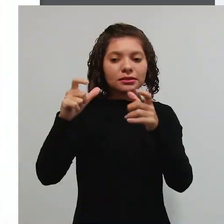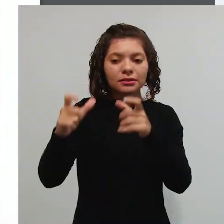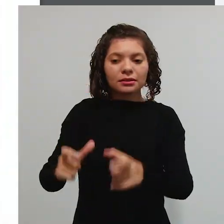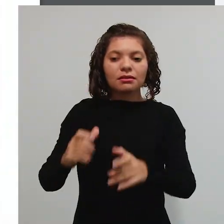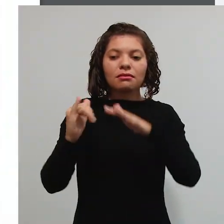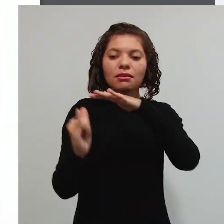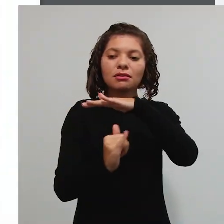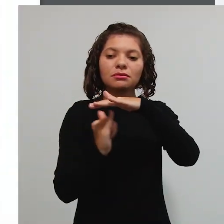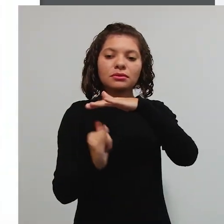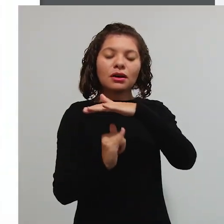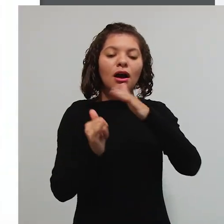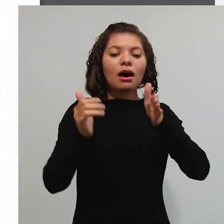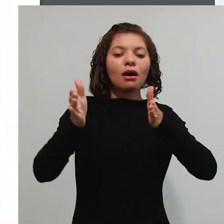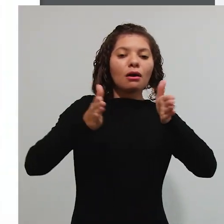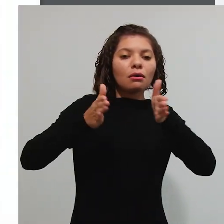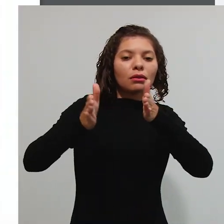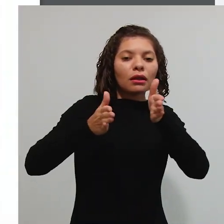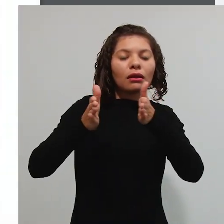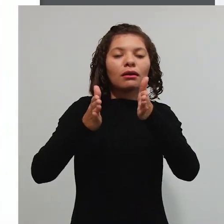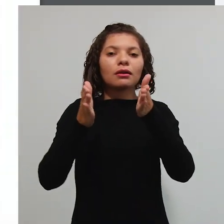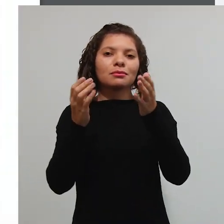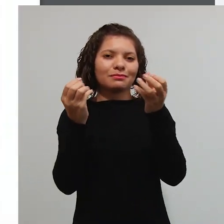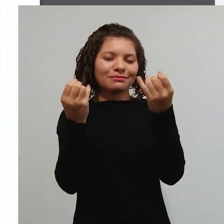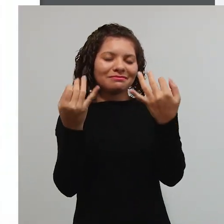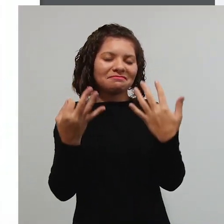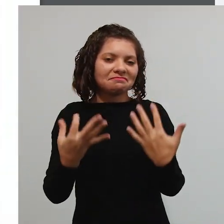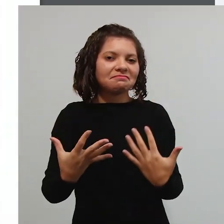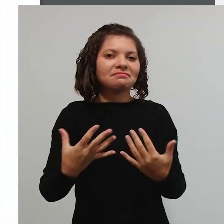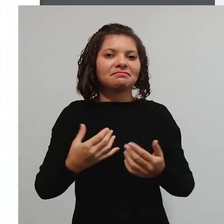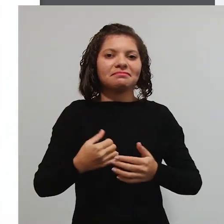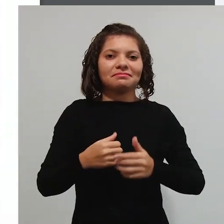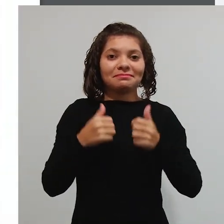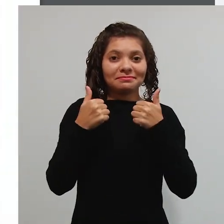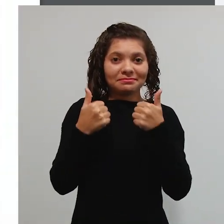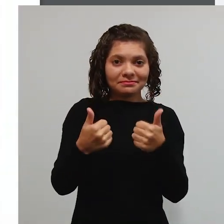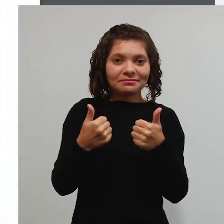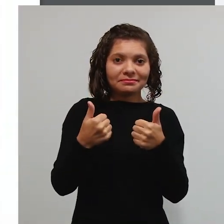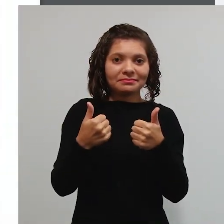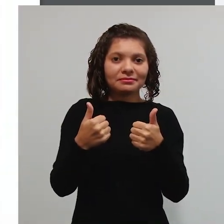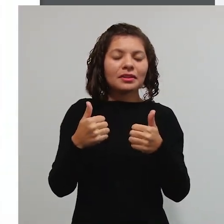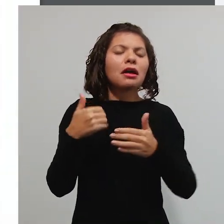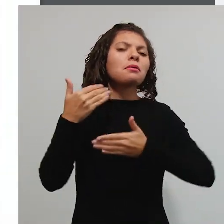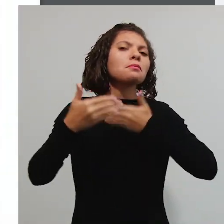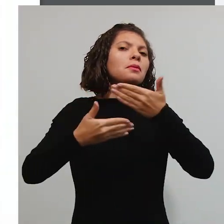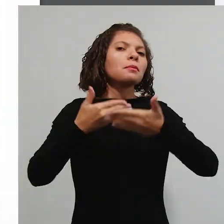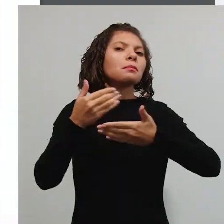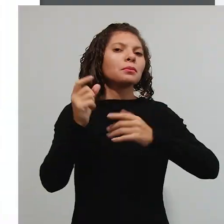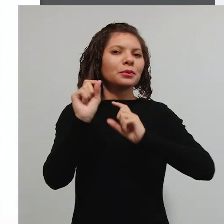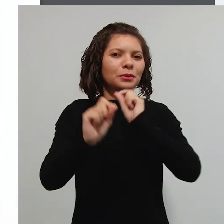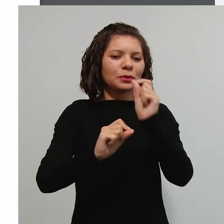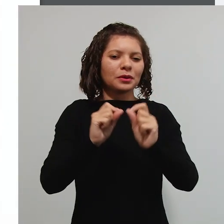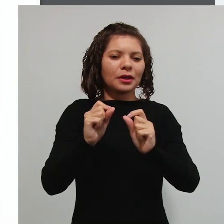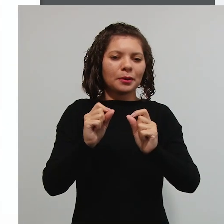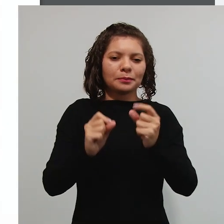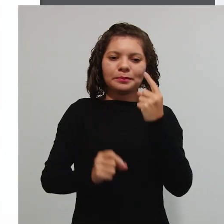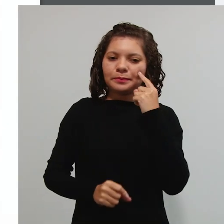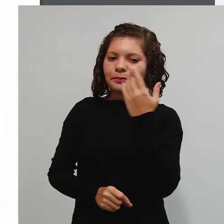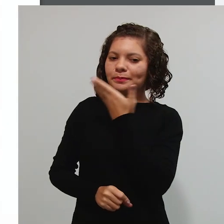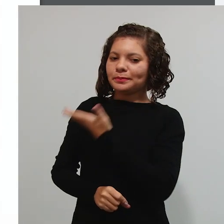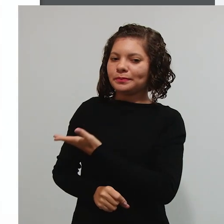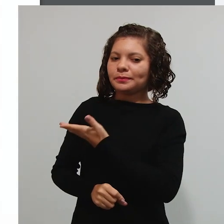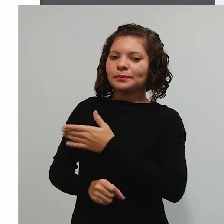instituição tal, durante o período fulano de tal. Beleza? Depois vem a seção Quem